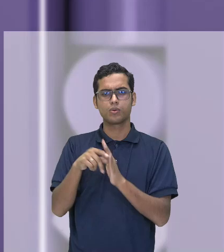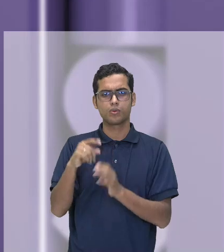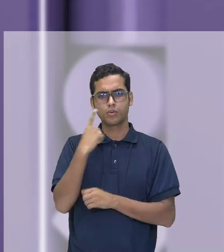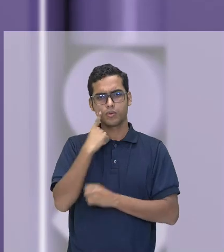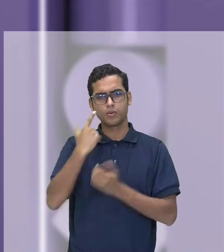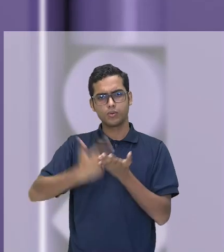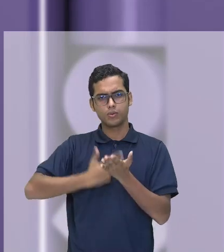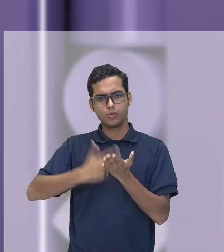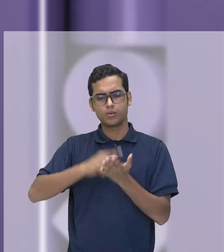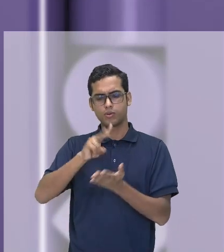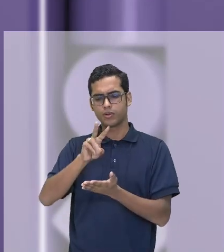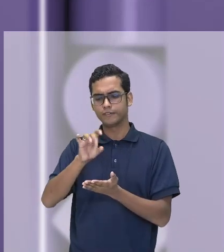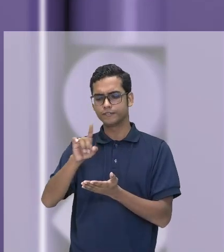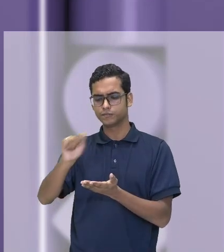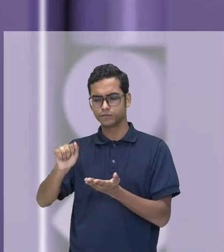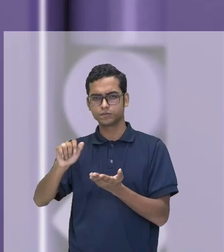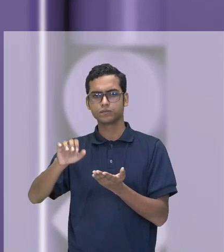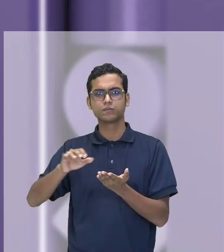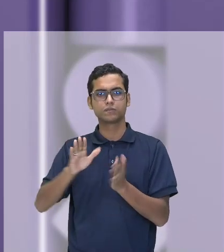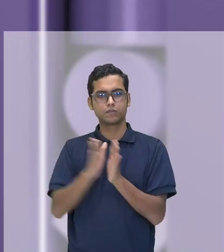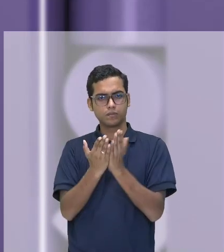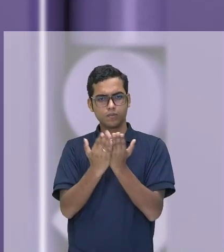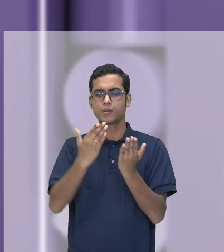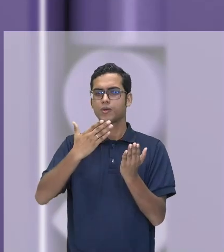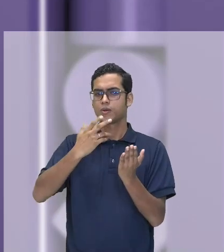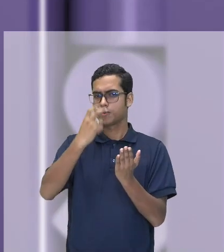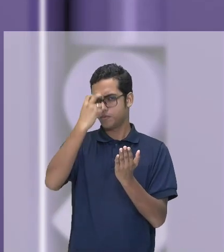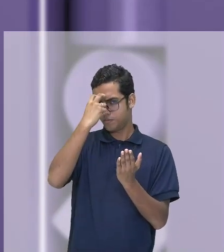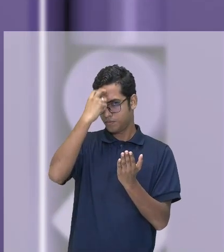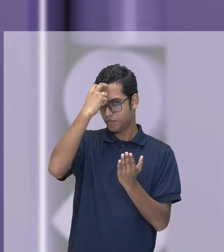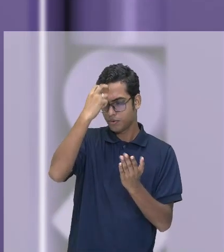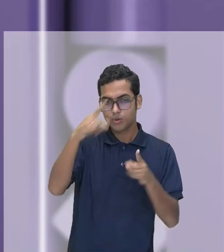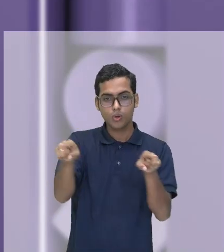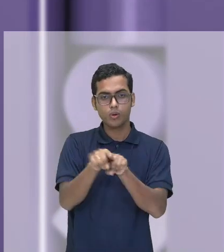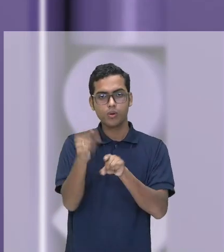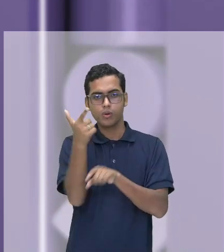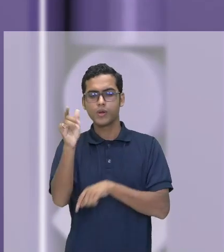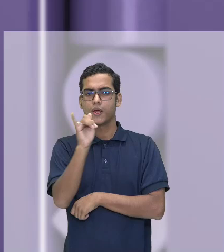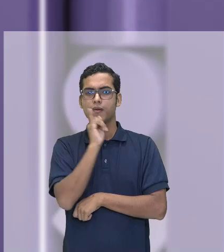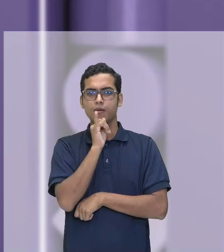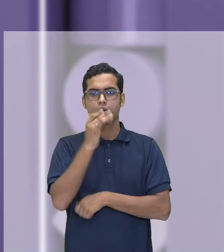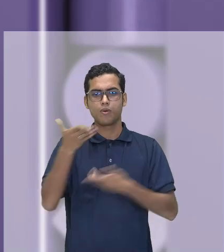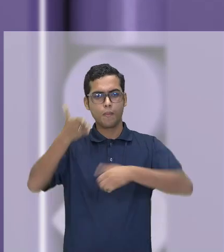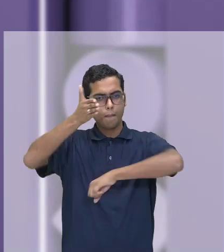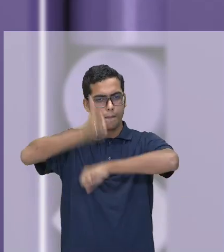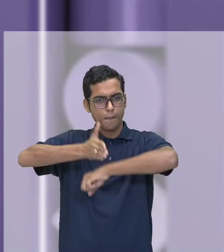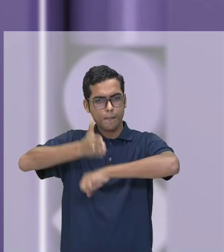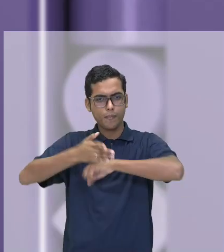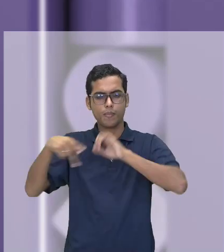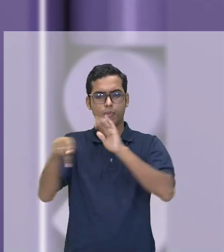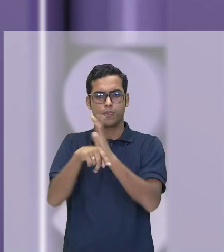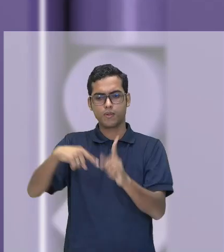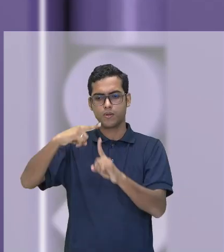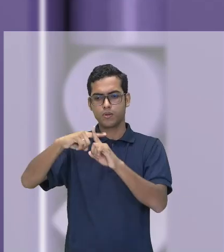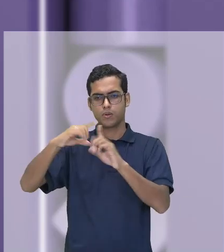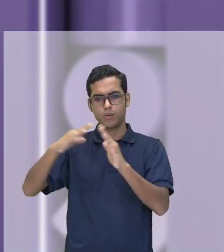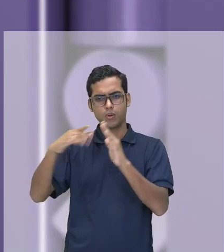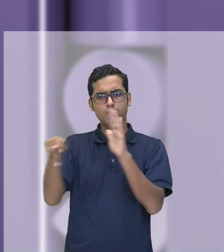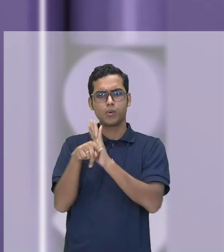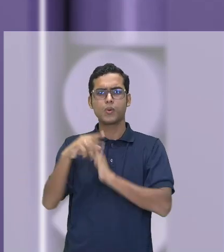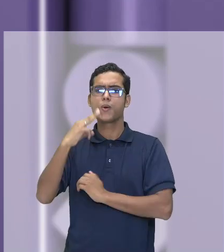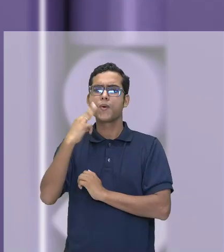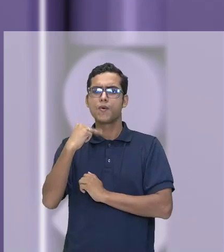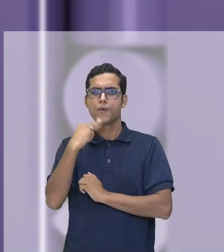viram. E, ao mesmo tempo, vimos um exemplo mais moderno, que é da Igreja de Jesus